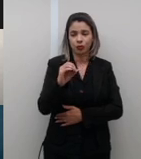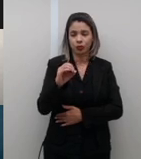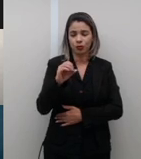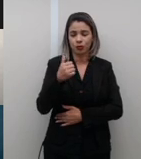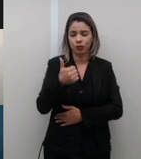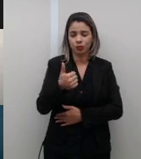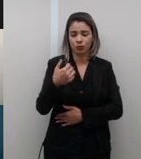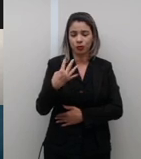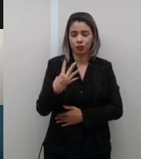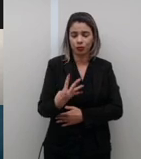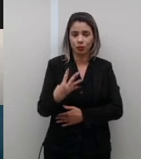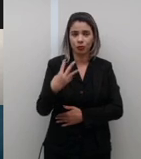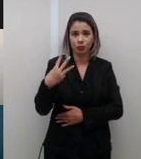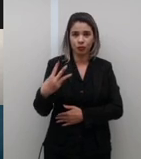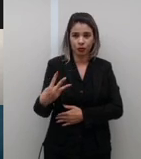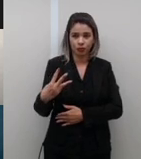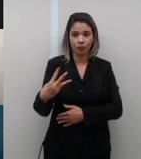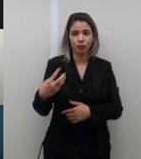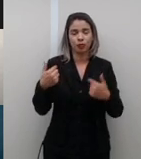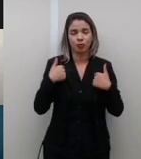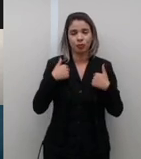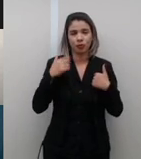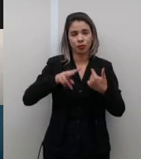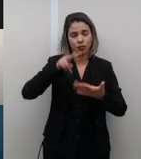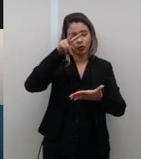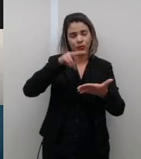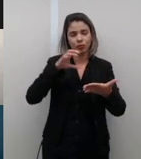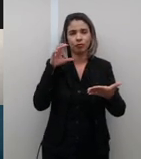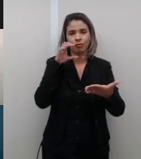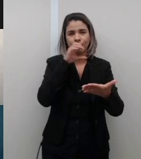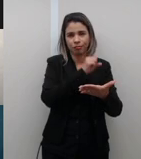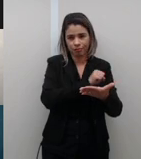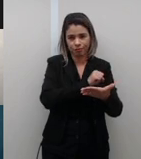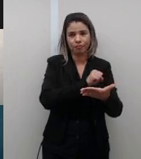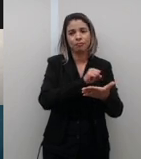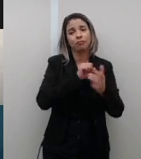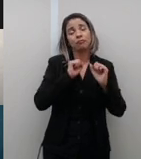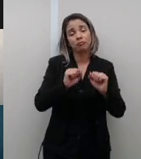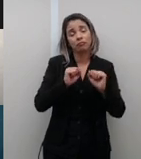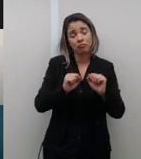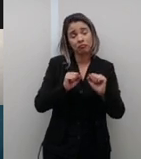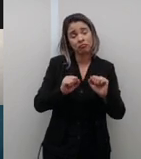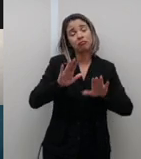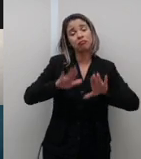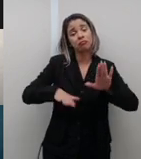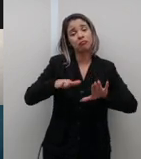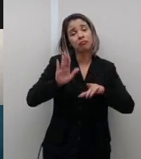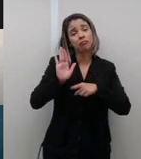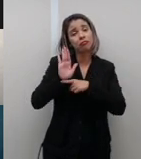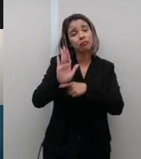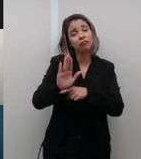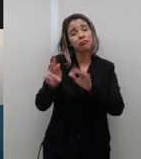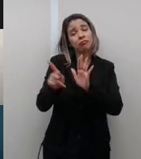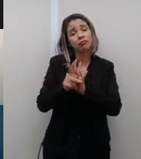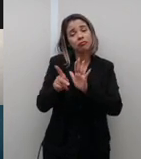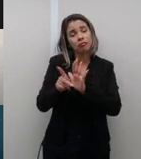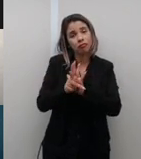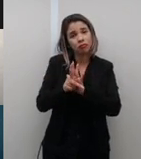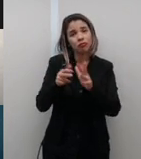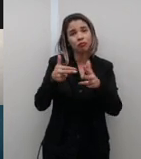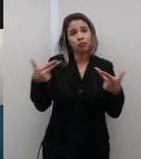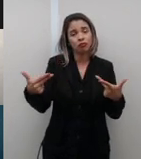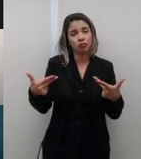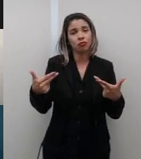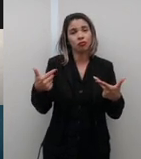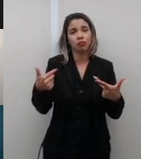1.400.143. Eu passei rapidamente os olhos aqui, ministro. Pode até ser que Vossa Excelência traga. Ótimo. De corpo eu não localizei.